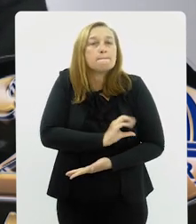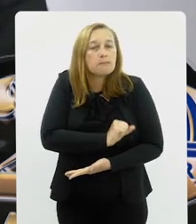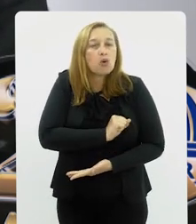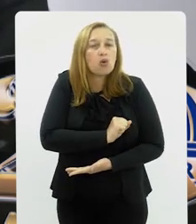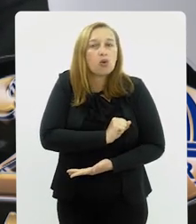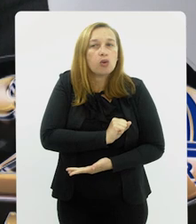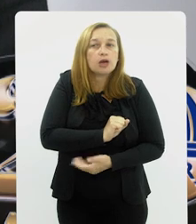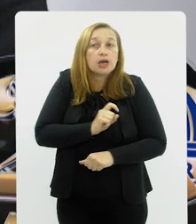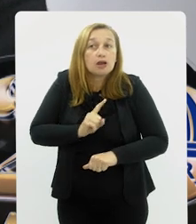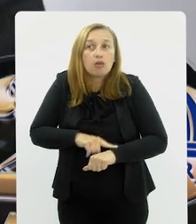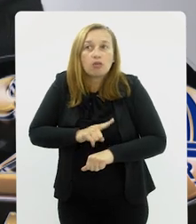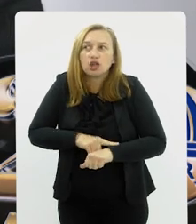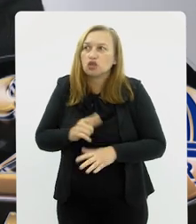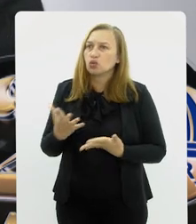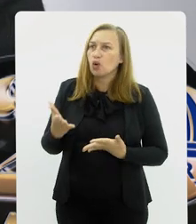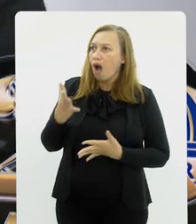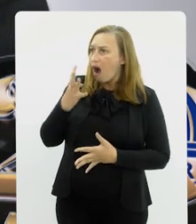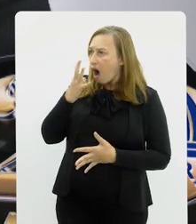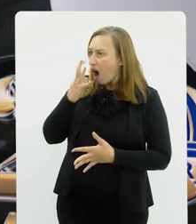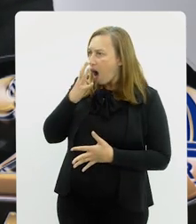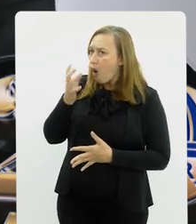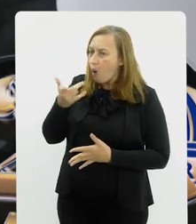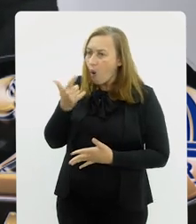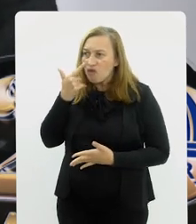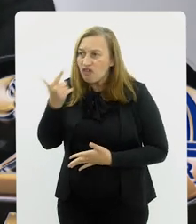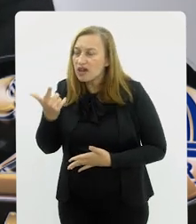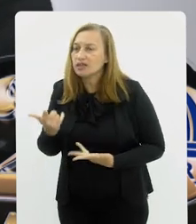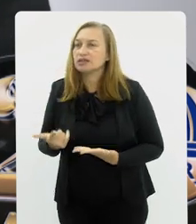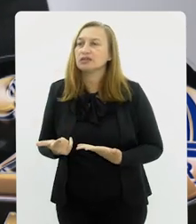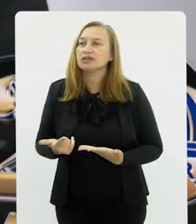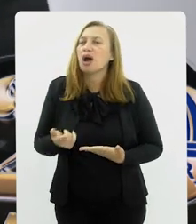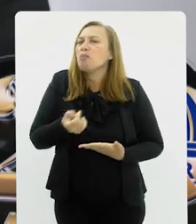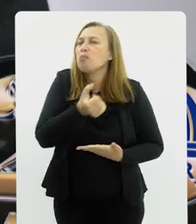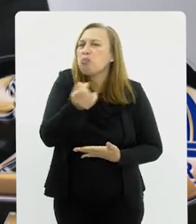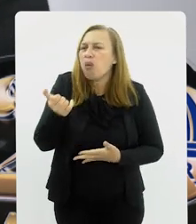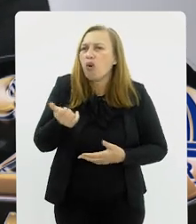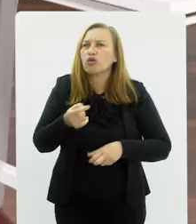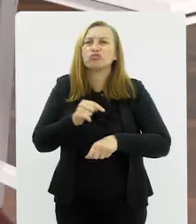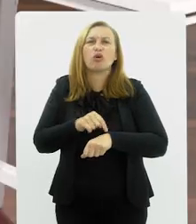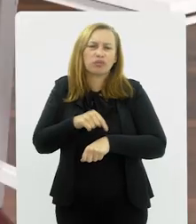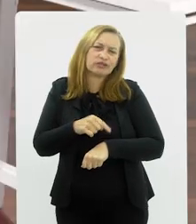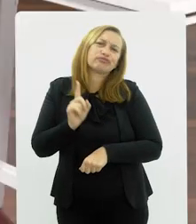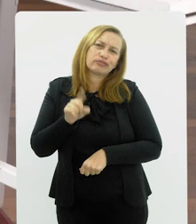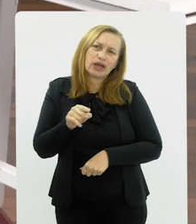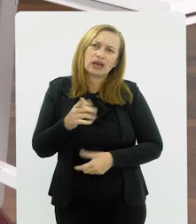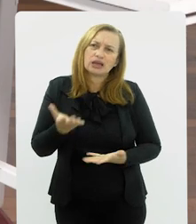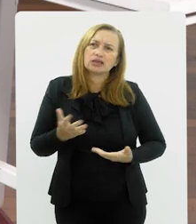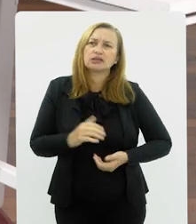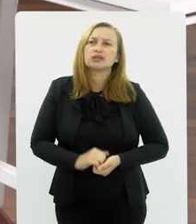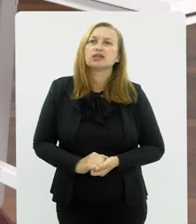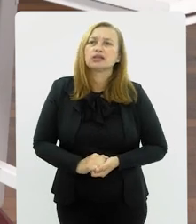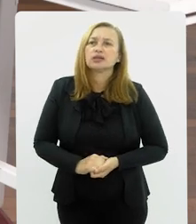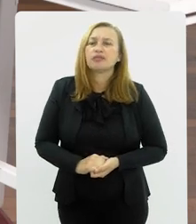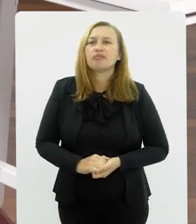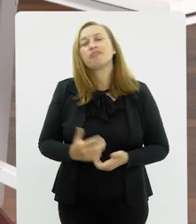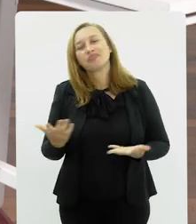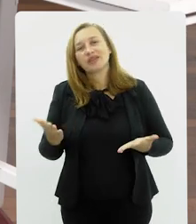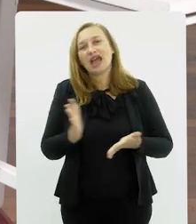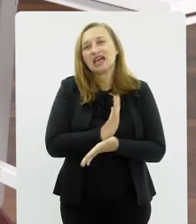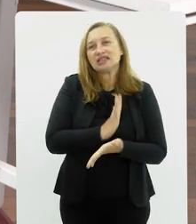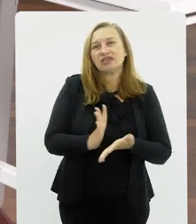dessa paixão, né? Daquele momento, nossa, olha aquilo, né? Você tem poucos momentos, né? Então vira